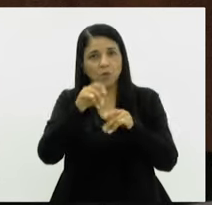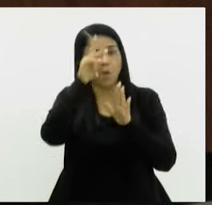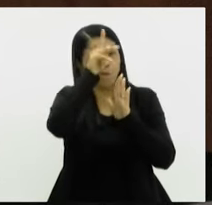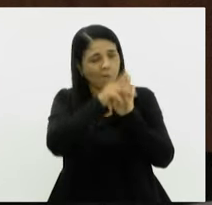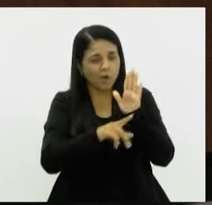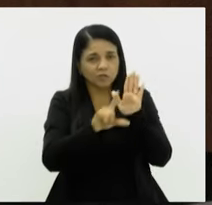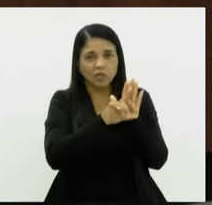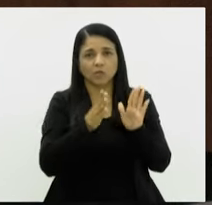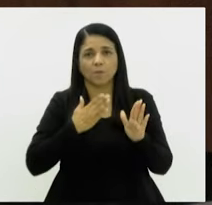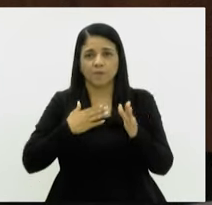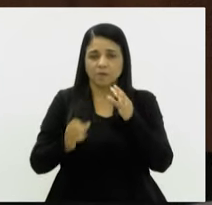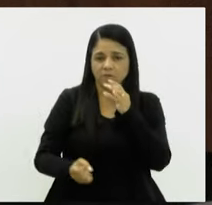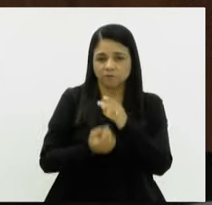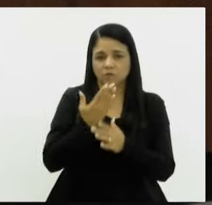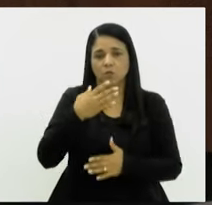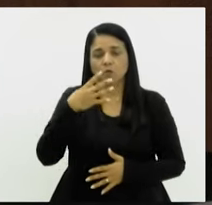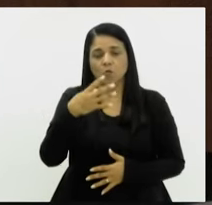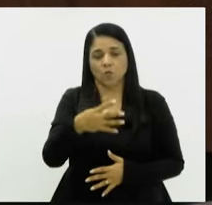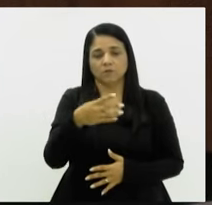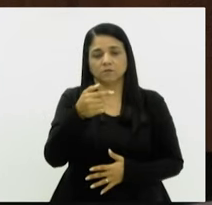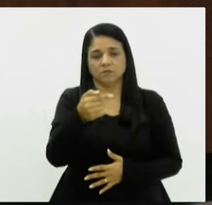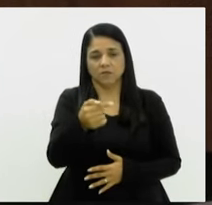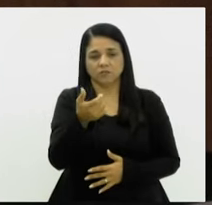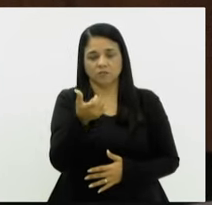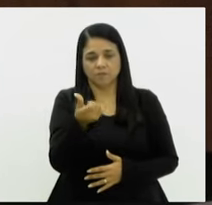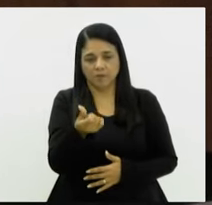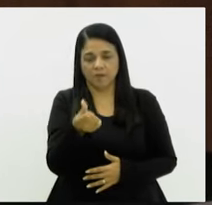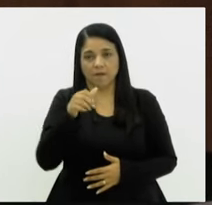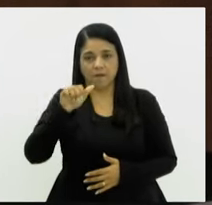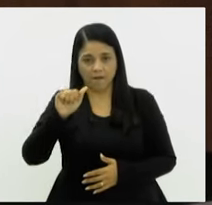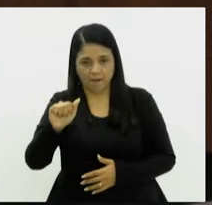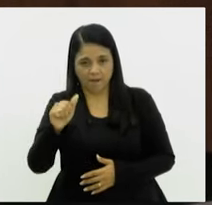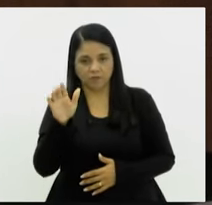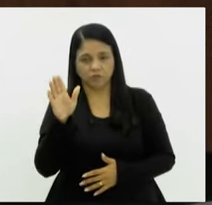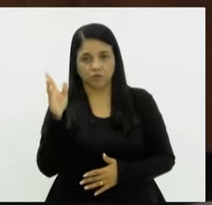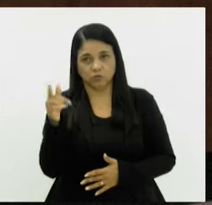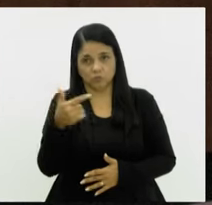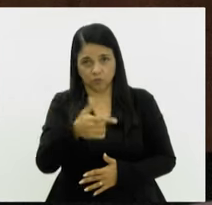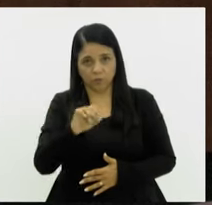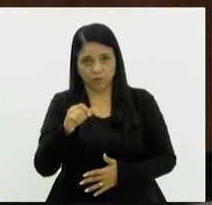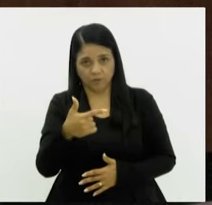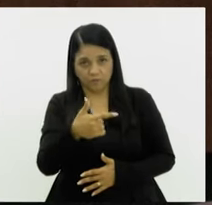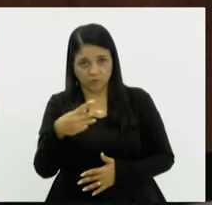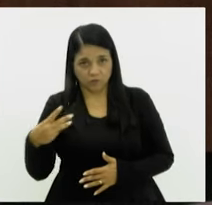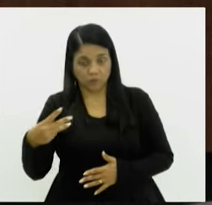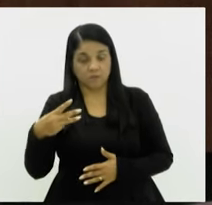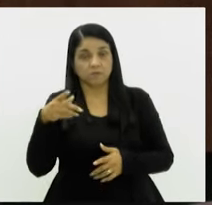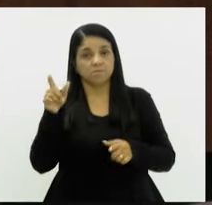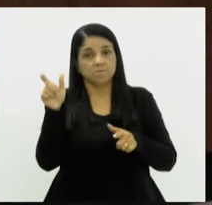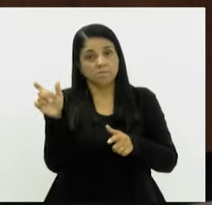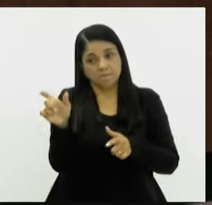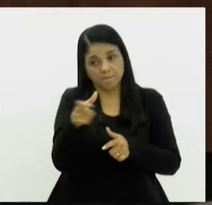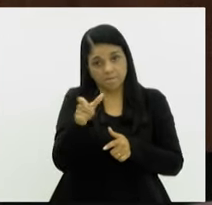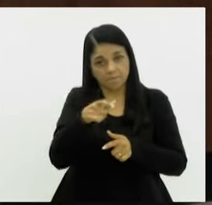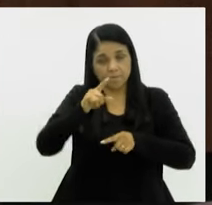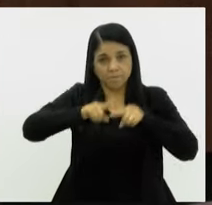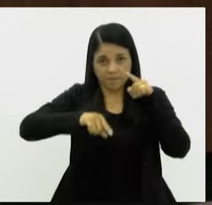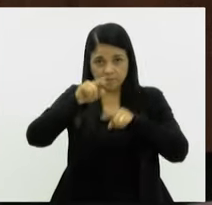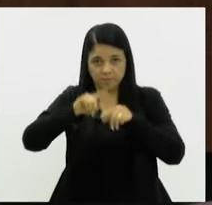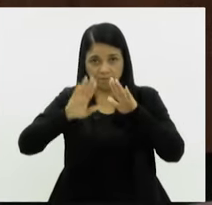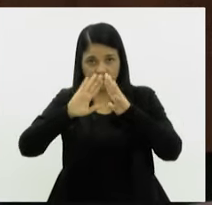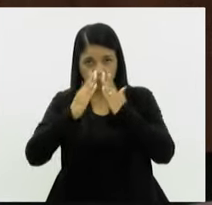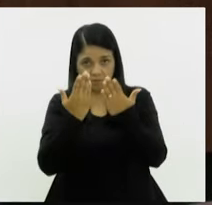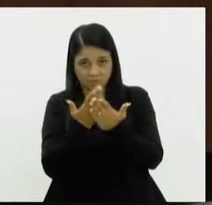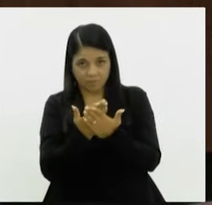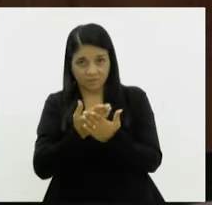minha autoria, o 746-A, que fala da concessão do cartão material escolar aos mais